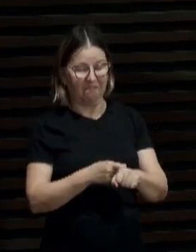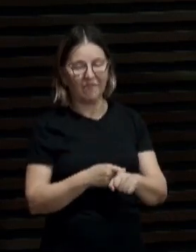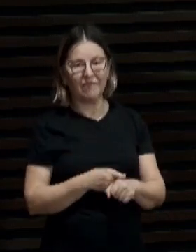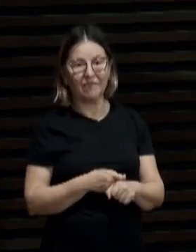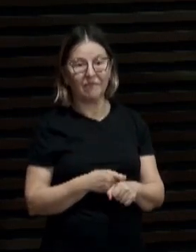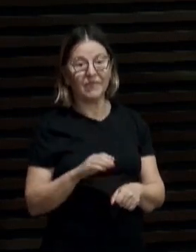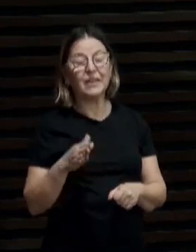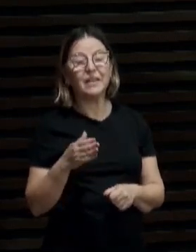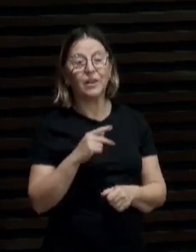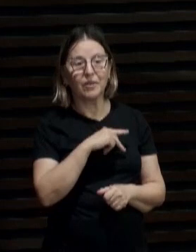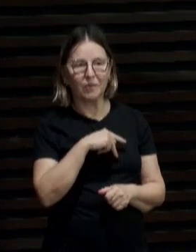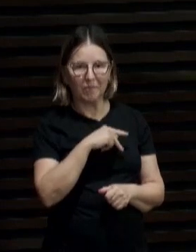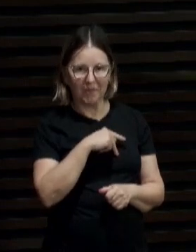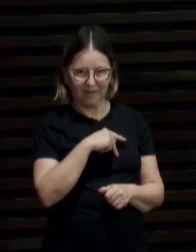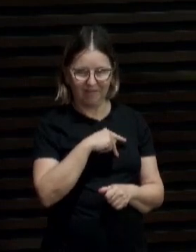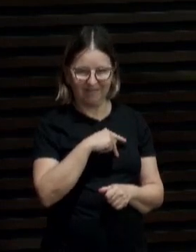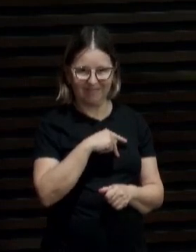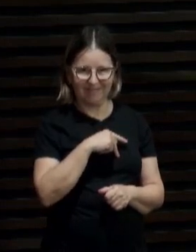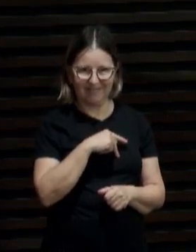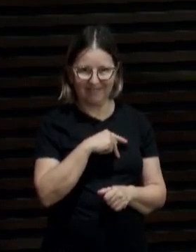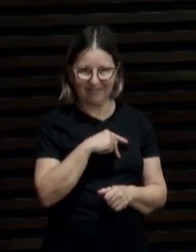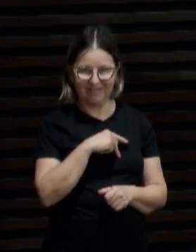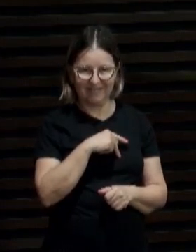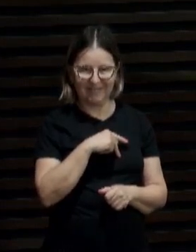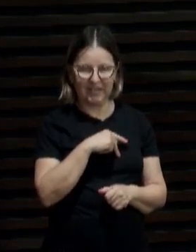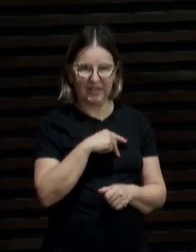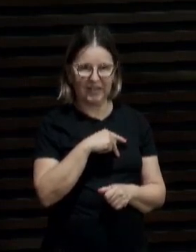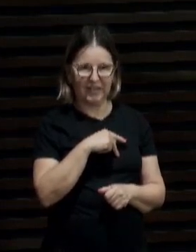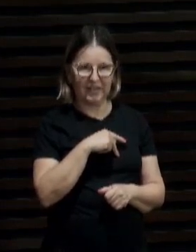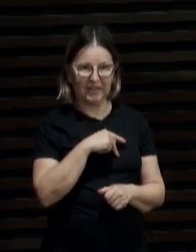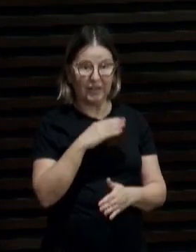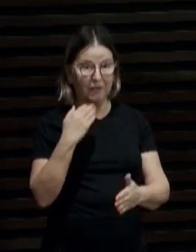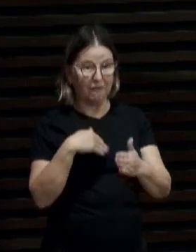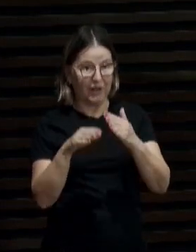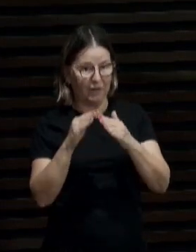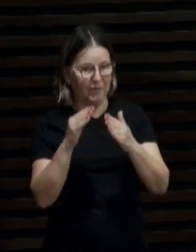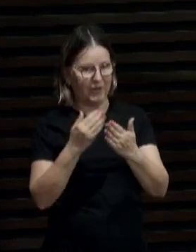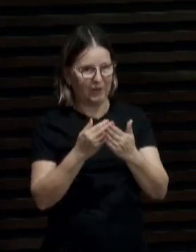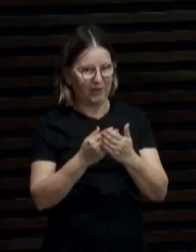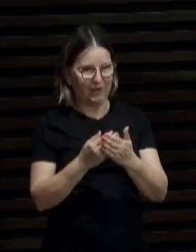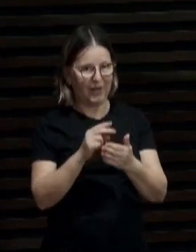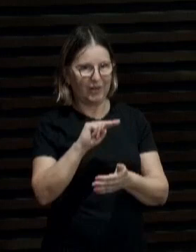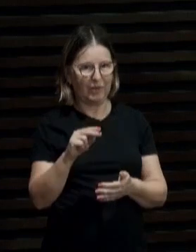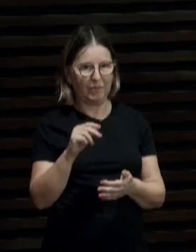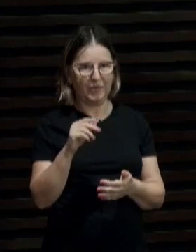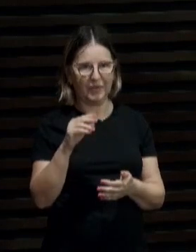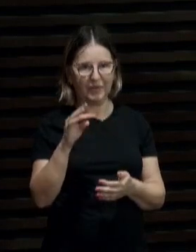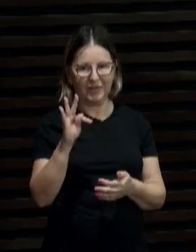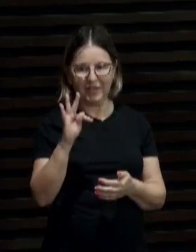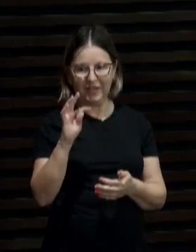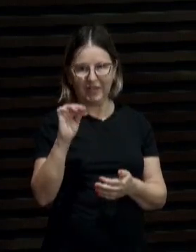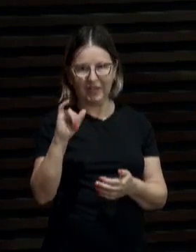então decide passar a fazer essas reuniões na famosa escola de Tirano. Ele conseguiu de alguma